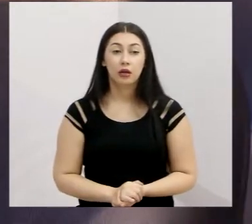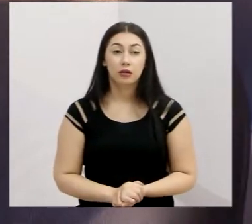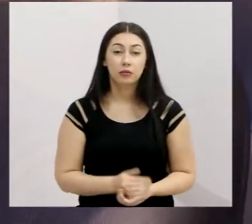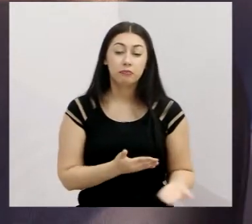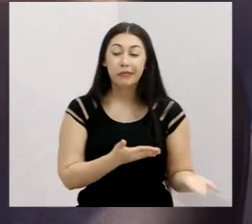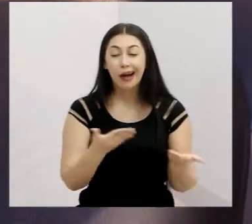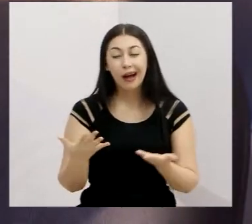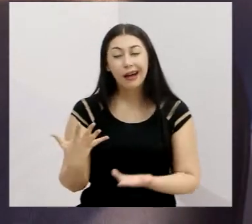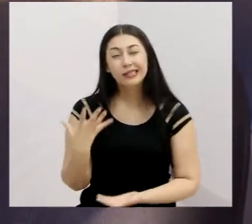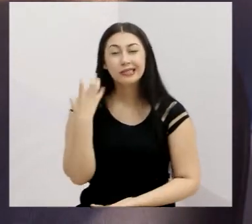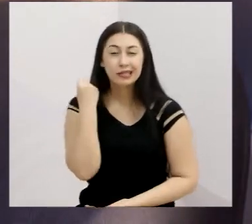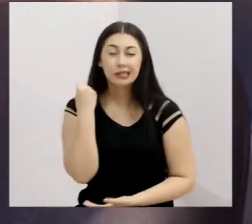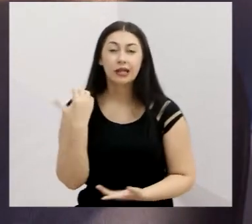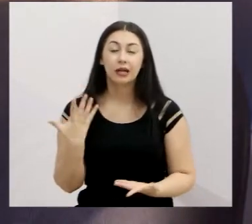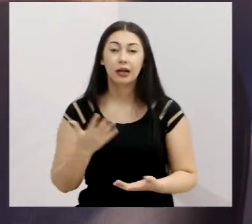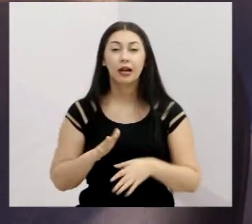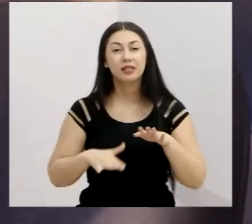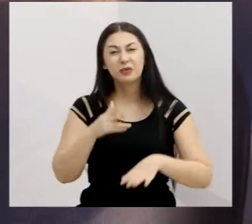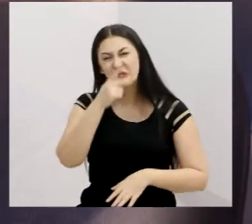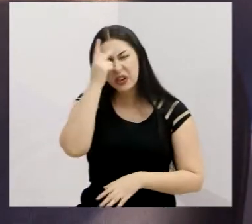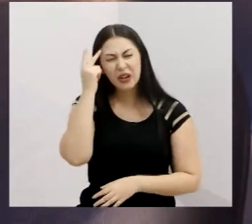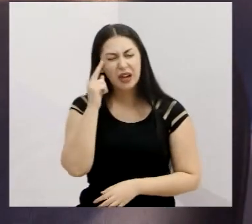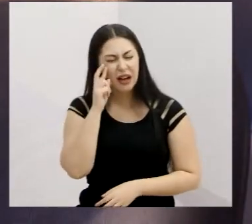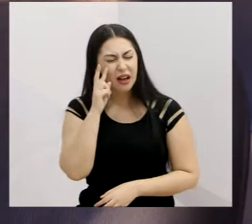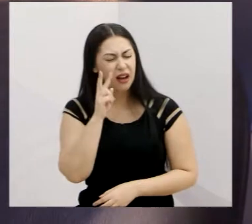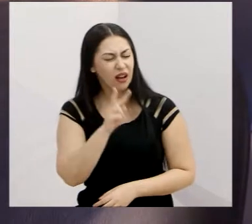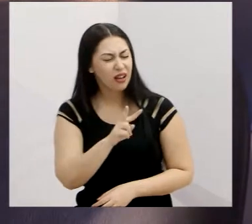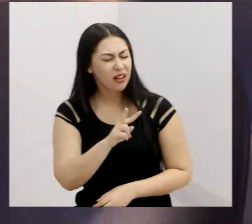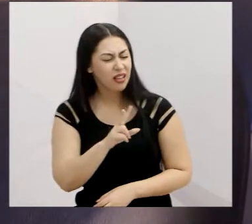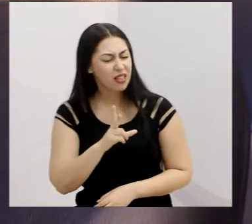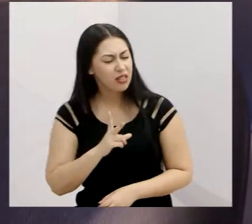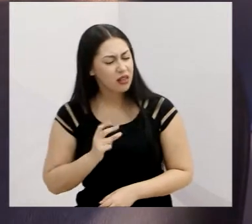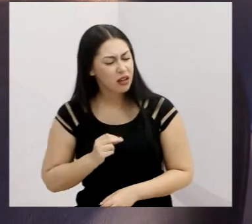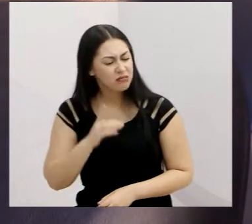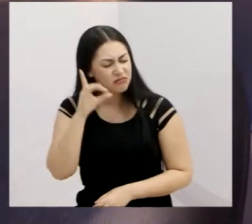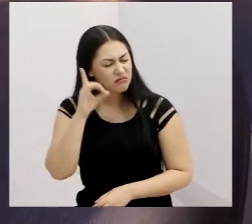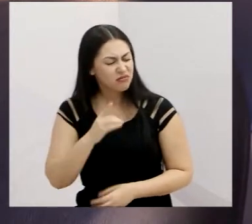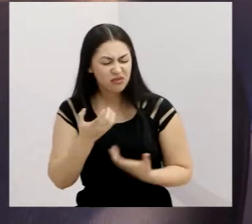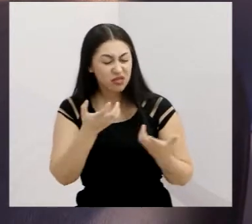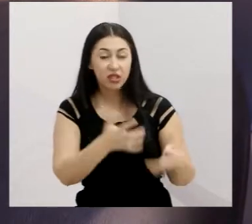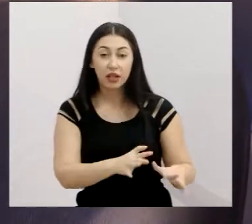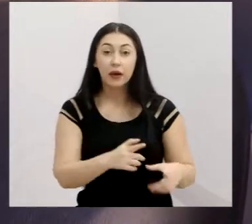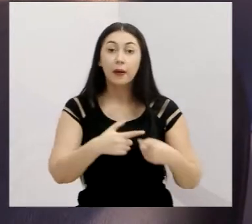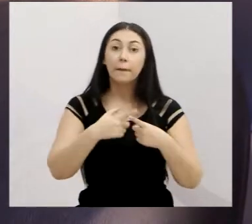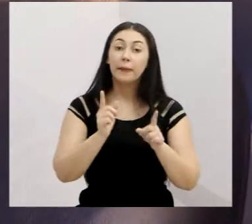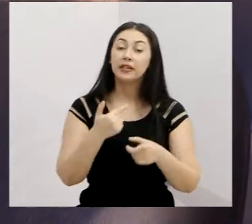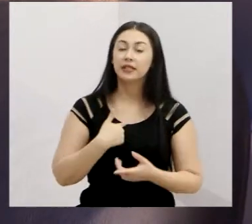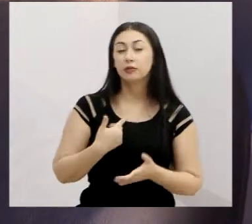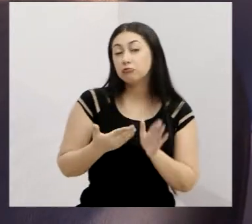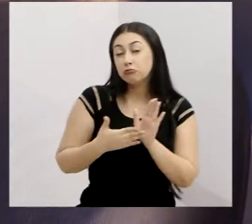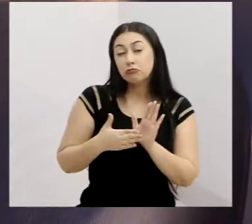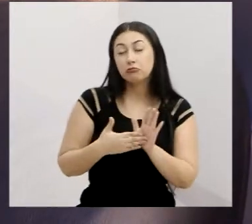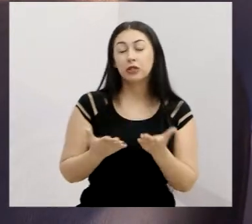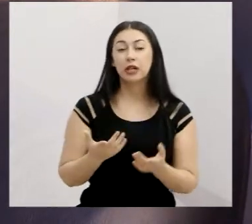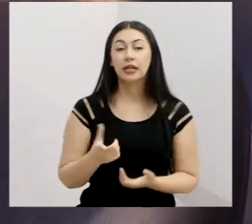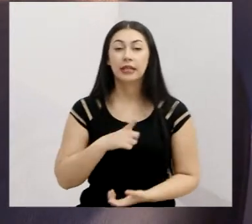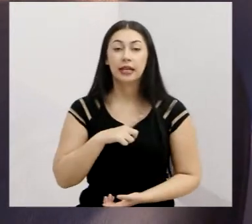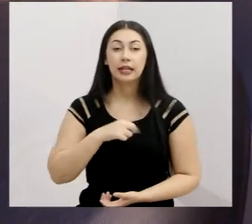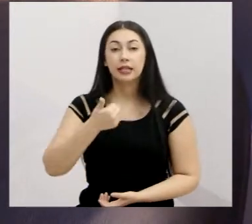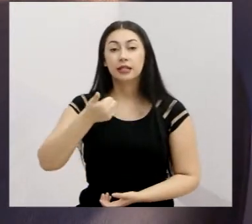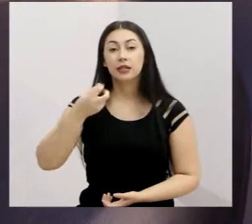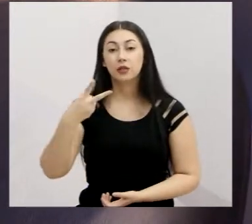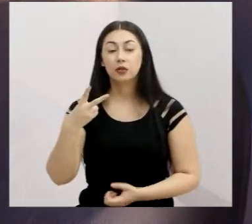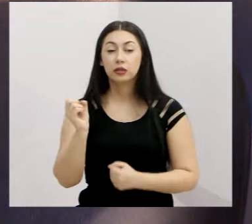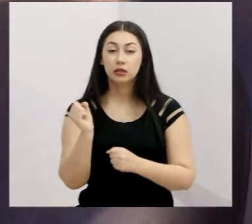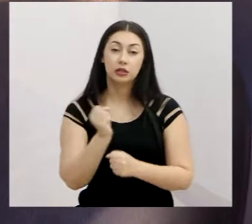nasce dentro da sociedade né As pessoas sempre tem um e eu me propus a isso hoje nós temos doze animais